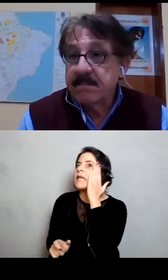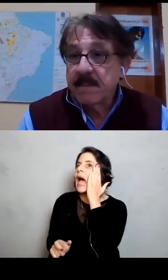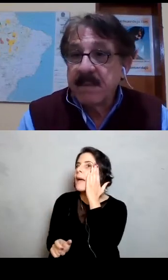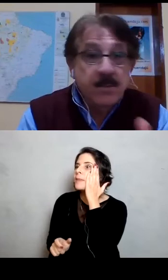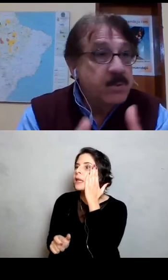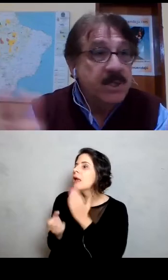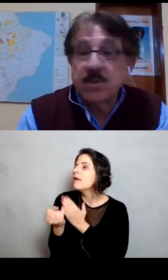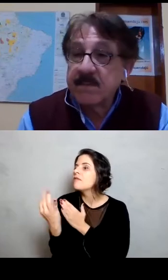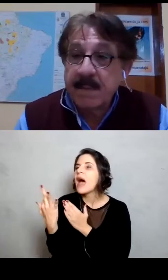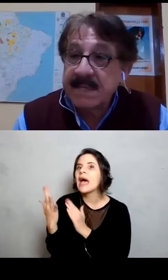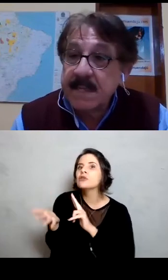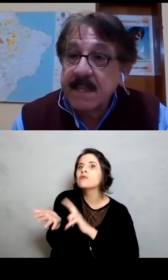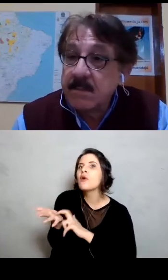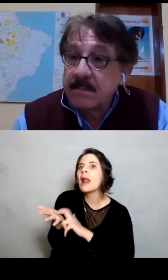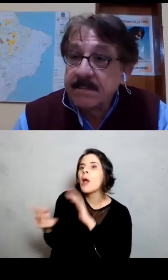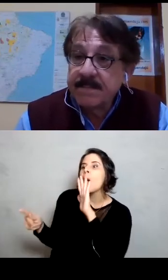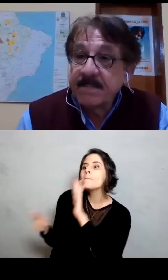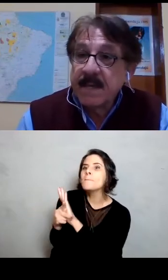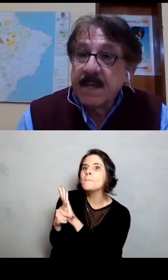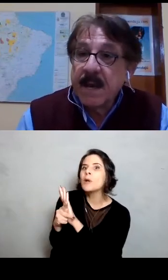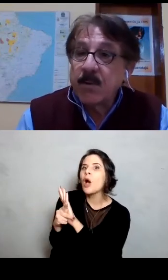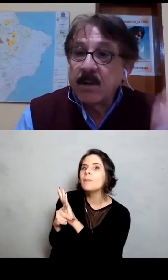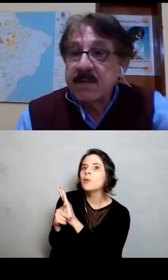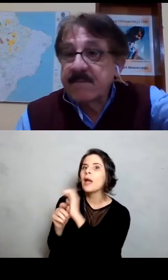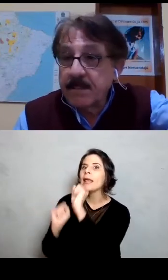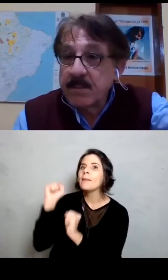pet, sei lá, seja.